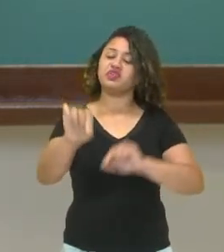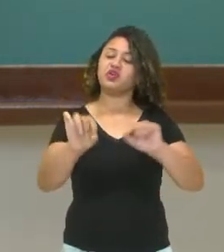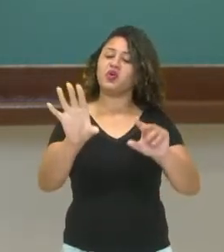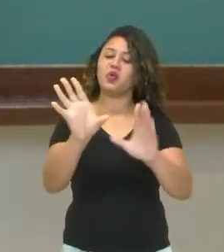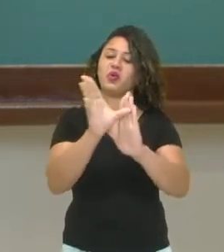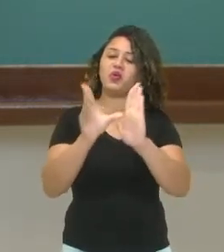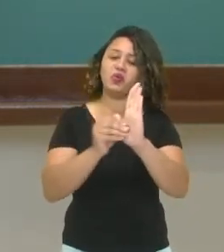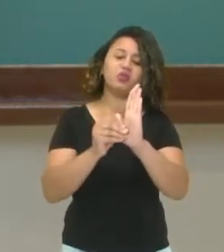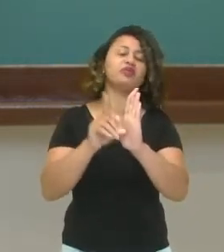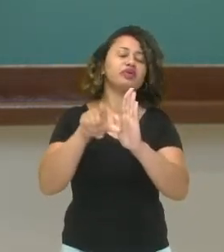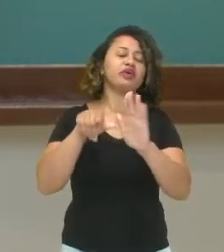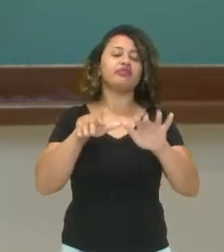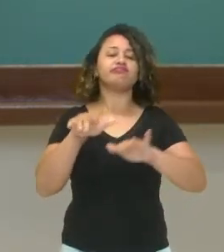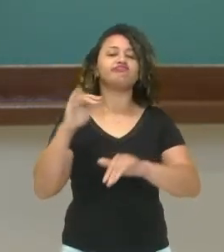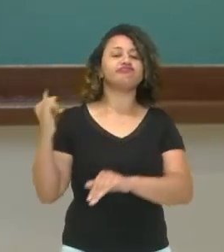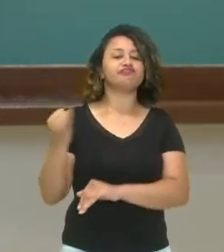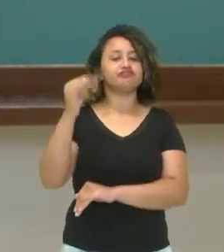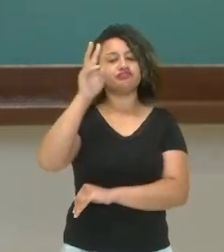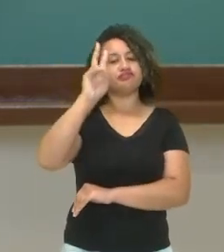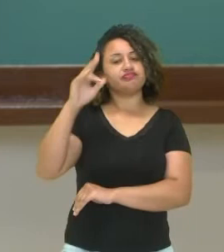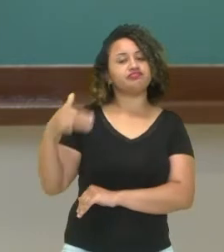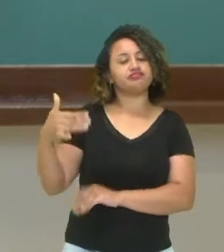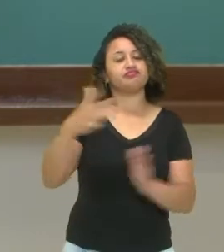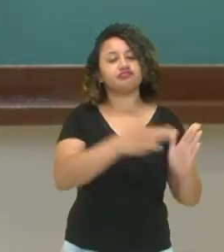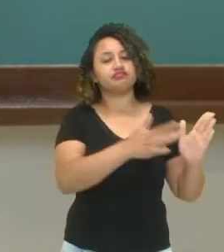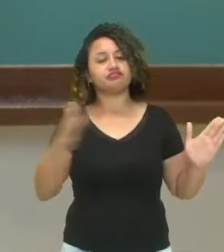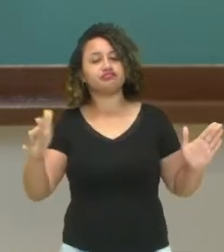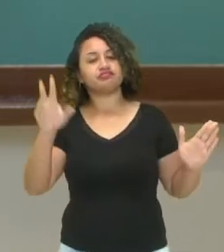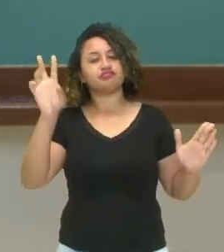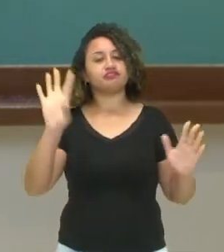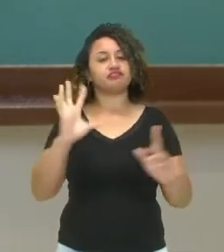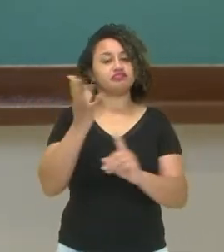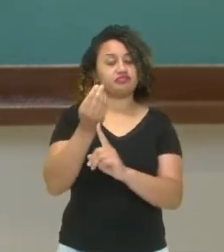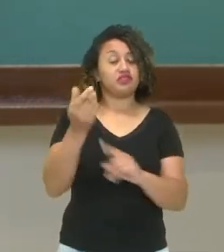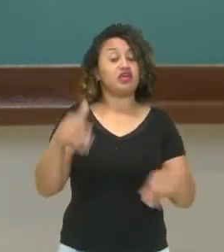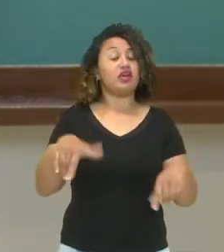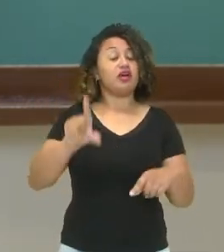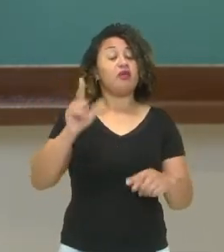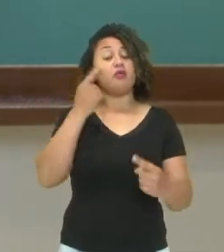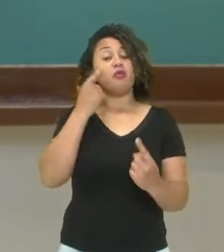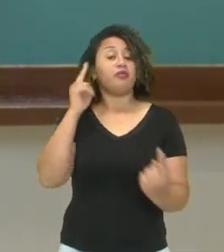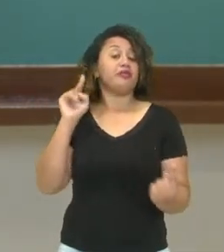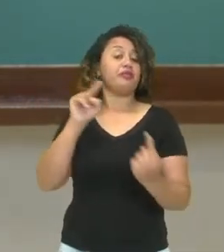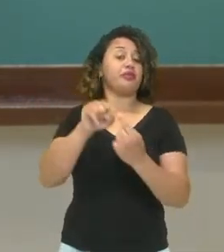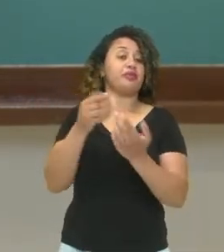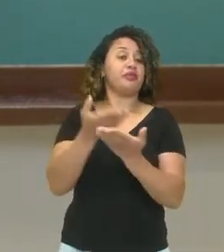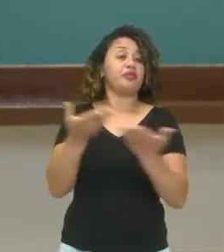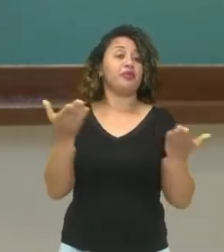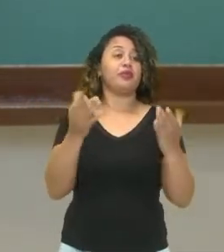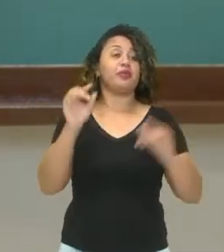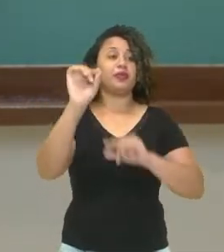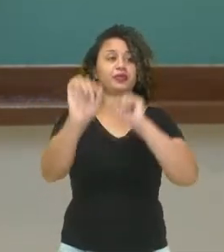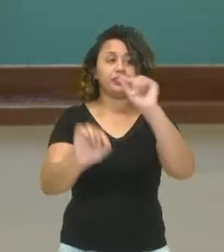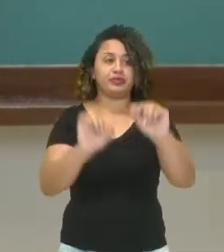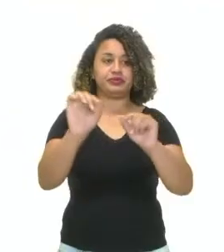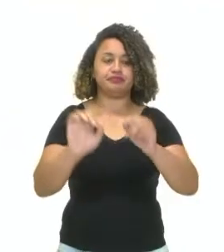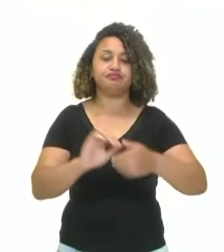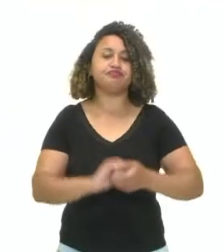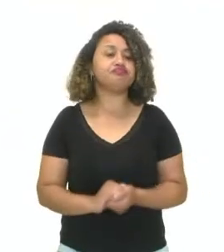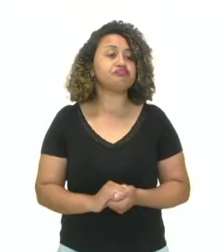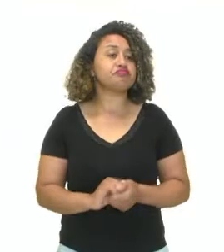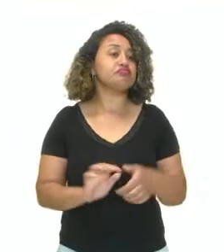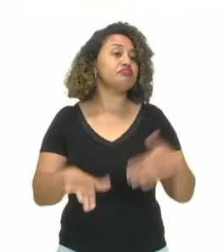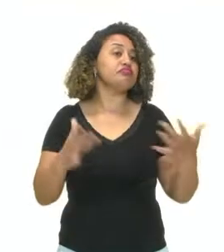movimento tão importante para a história da arte. Mas antes, vamos para os nossos objetivos da aula de hoje. Vamos lá. Então, os